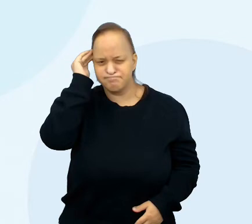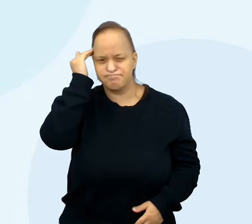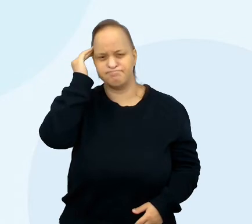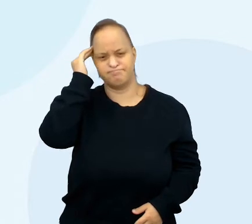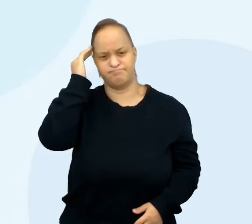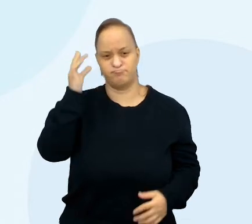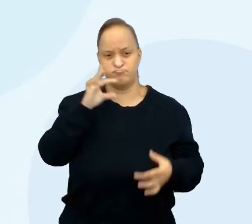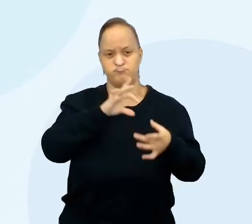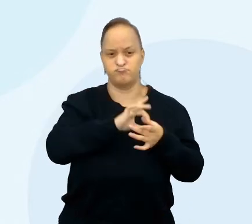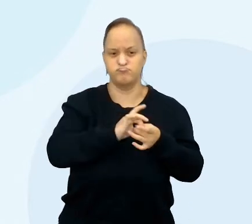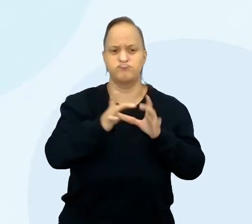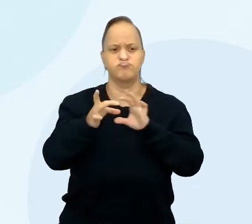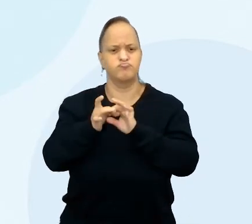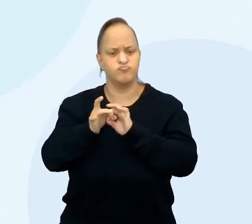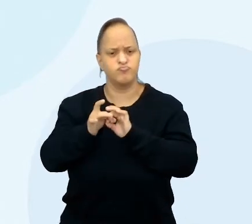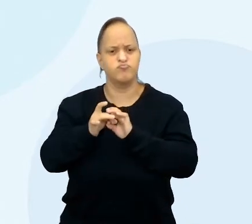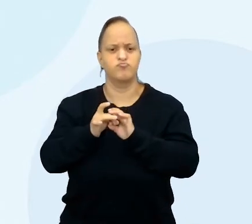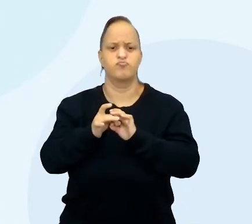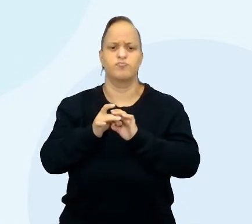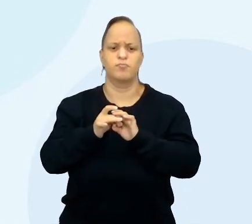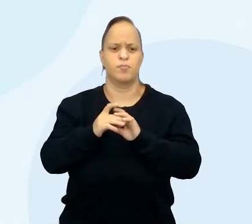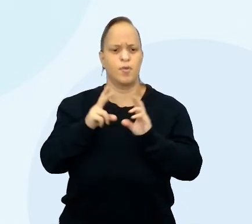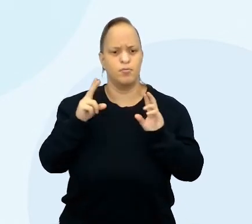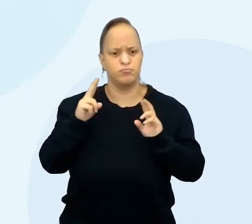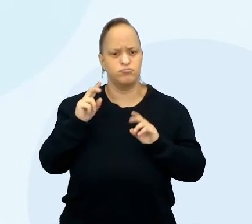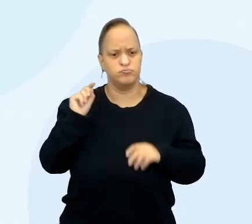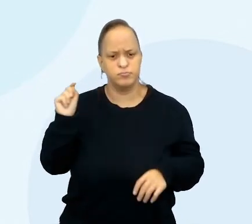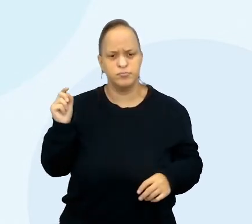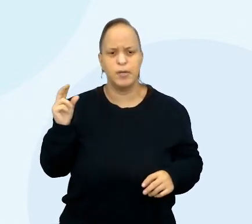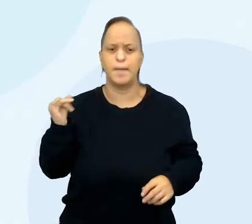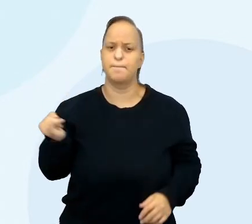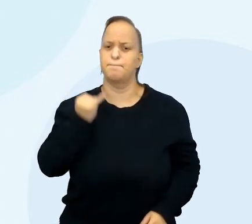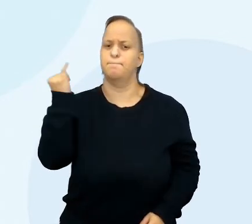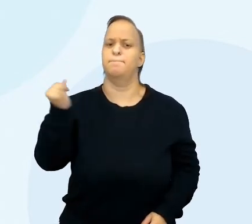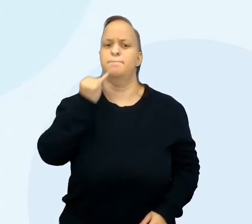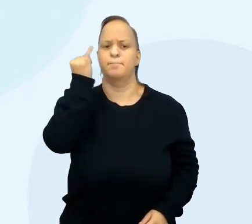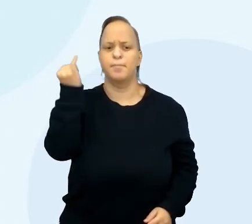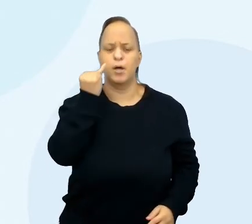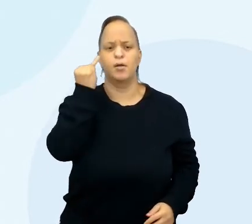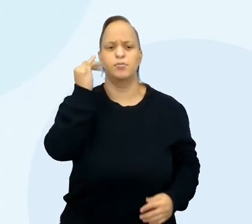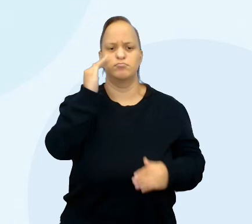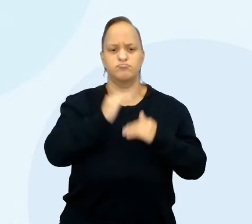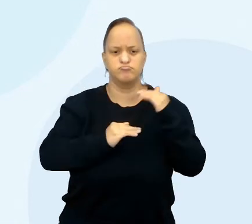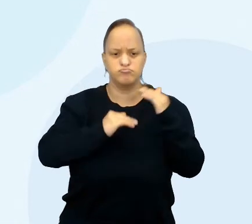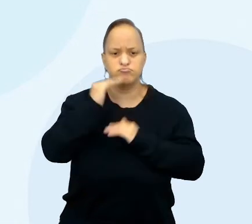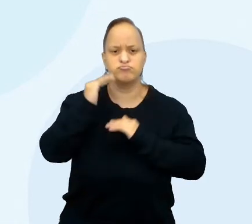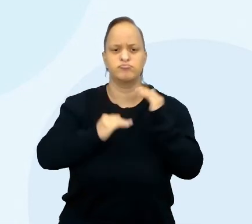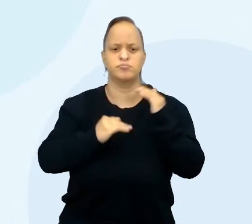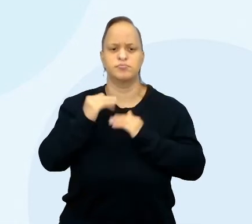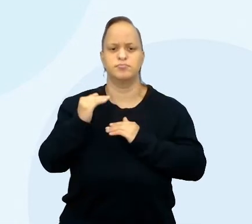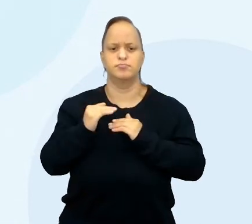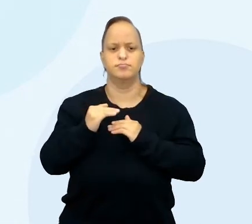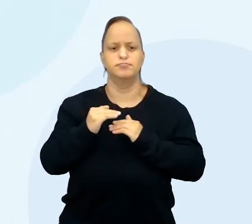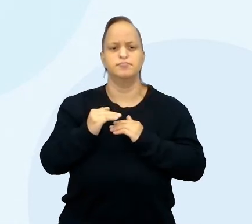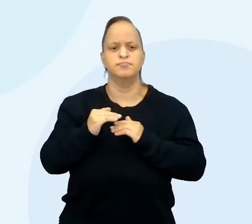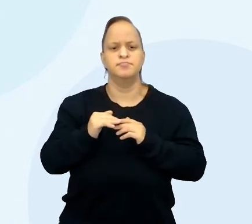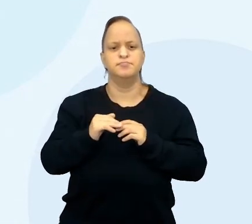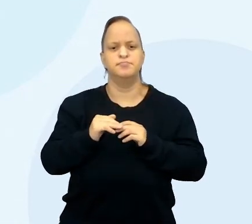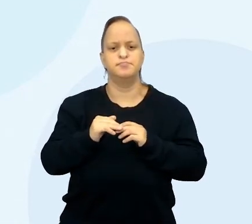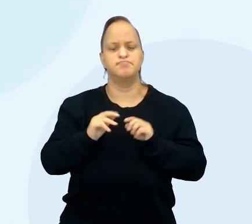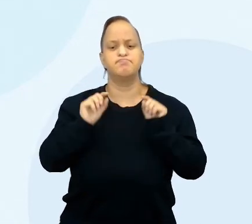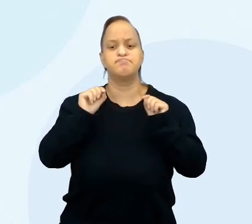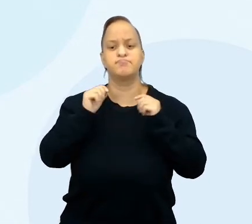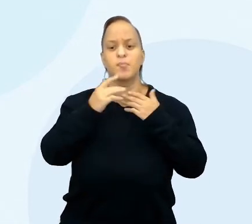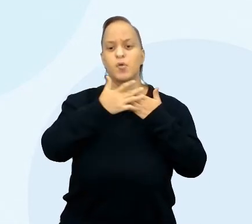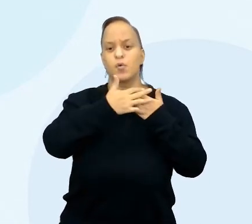o projeto de vida, tá? E o que vem por aí? As competências socioemocionais. Determinação, autoconfiança e iniciativa